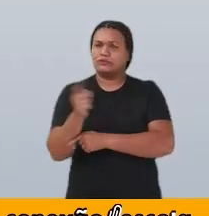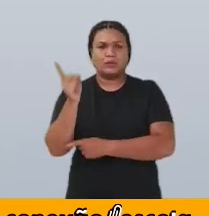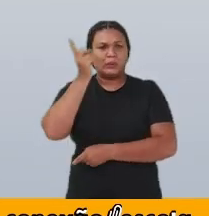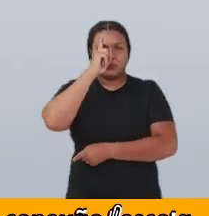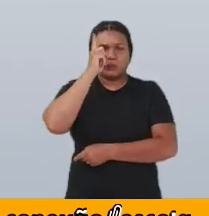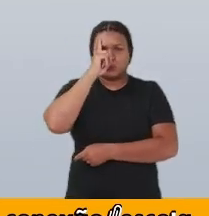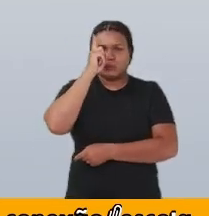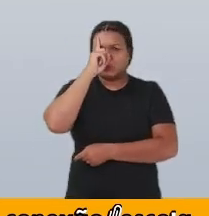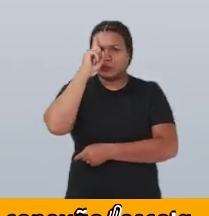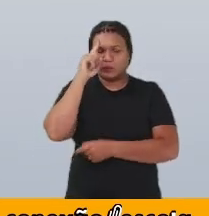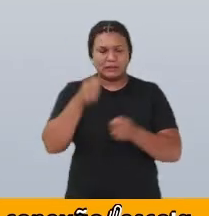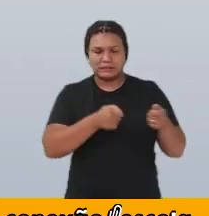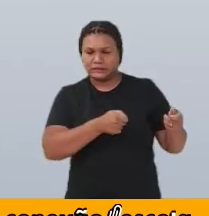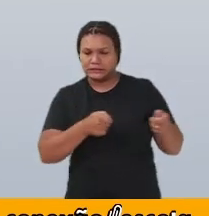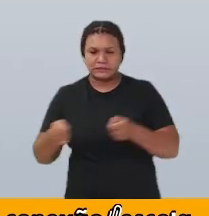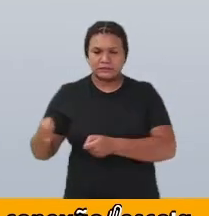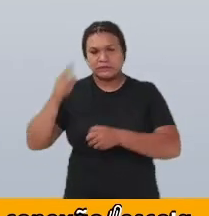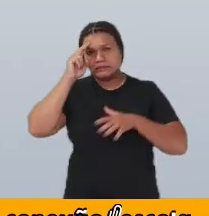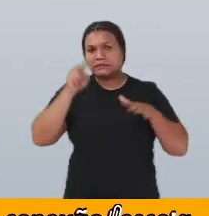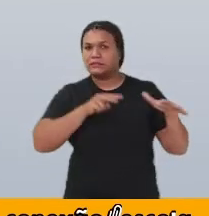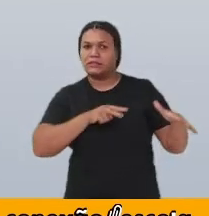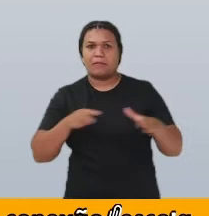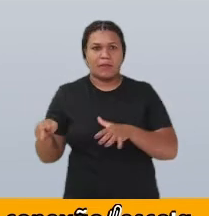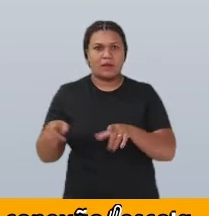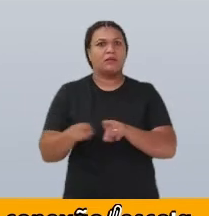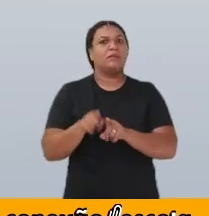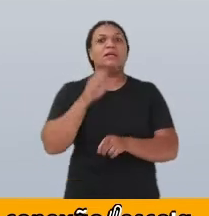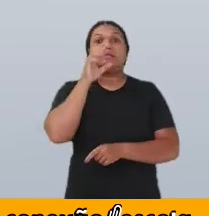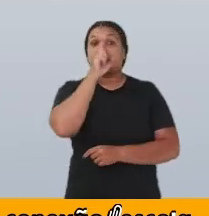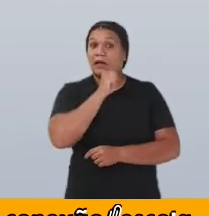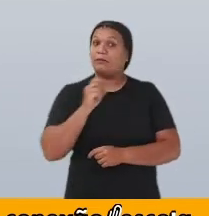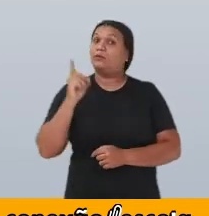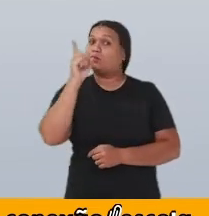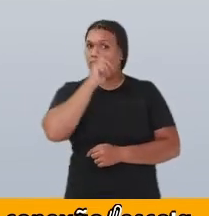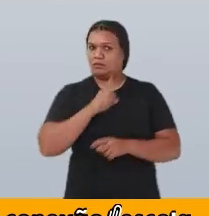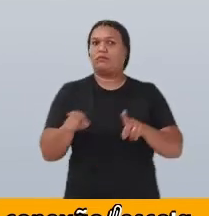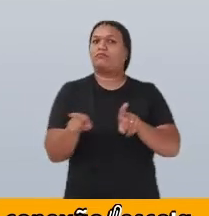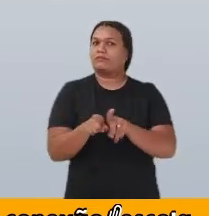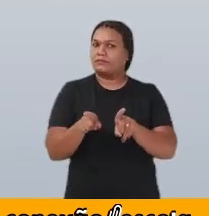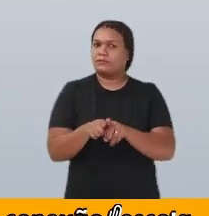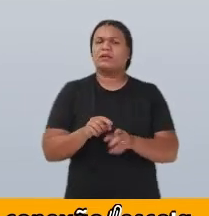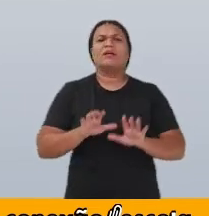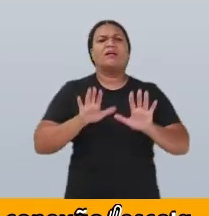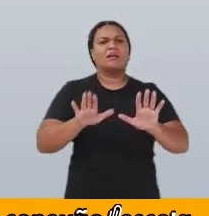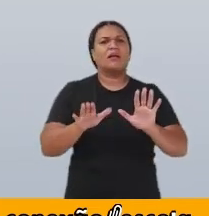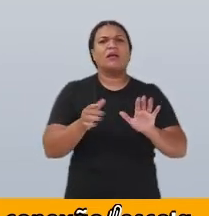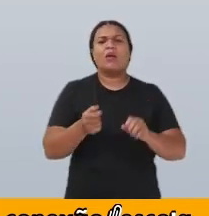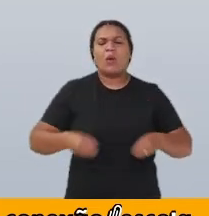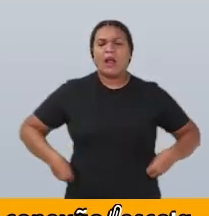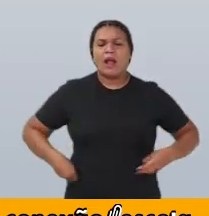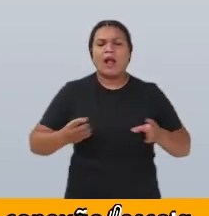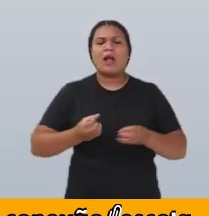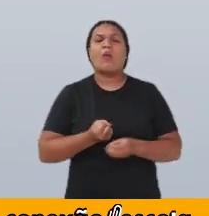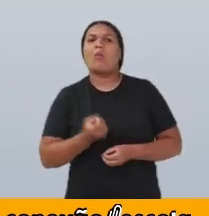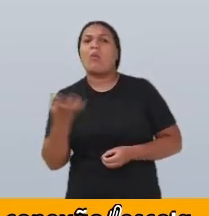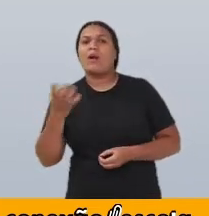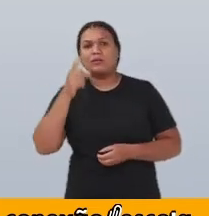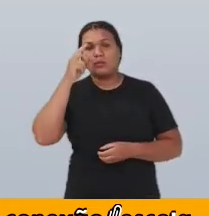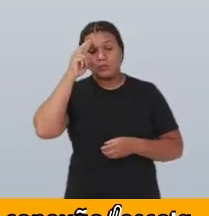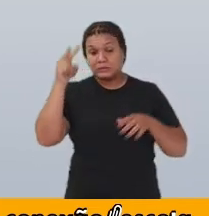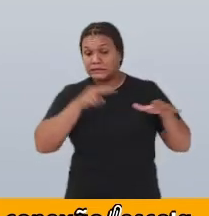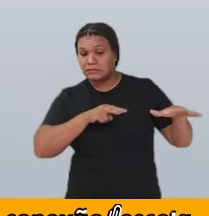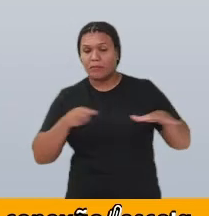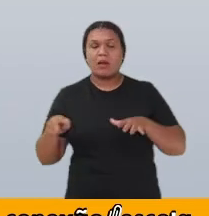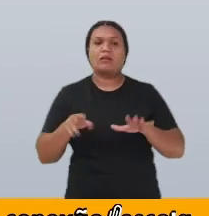os dias da semana, incluindo sábado e domingo. Qual é o custo semanal? O